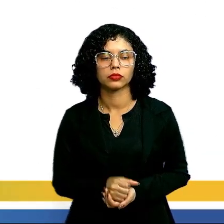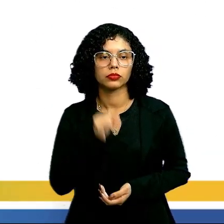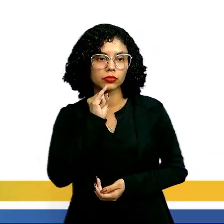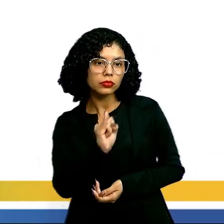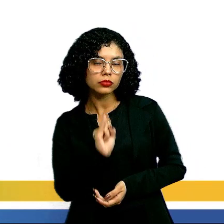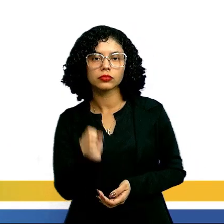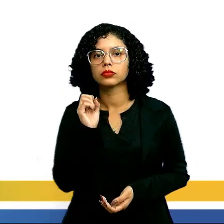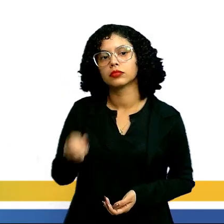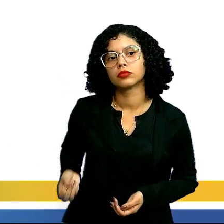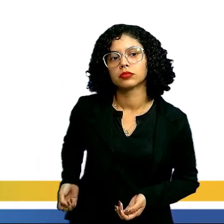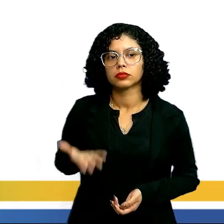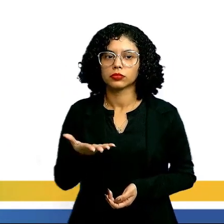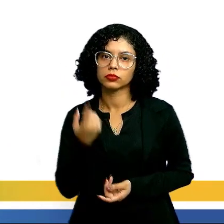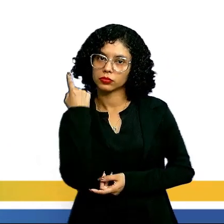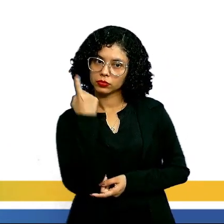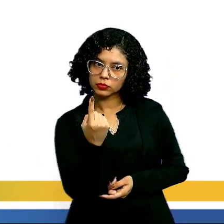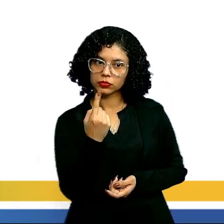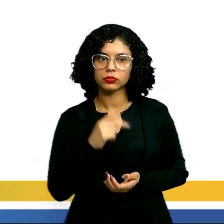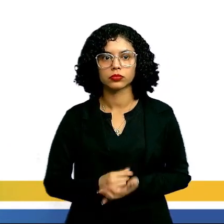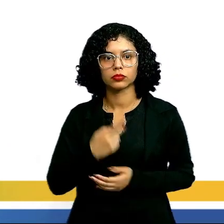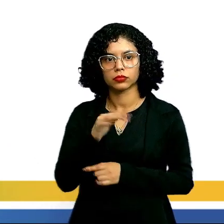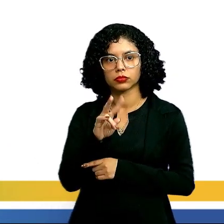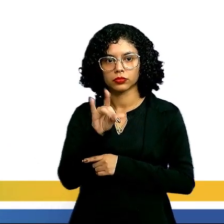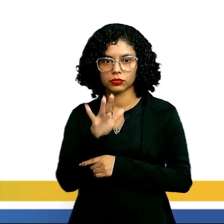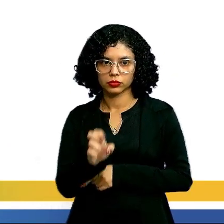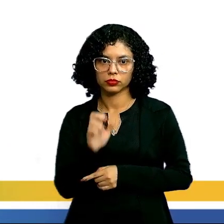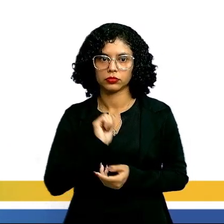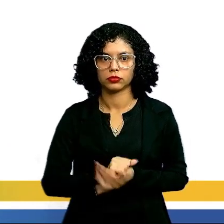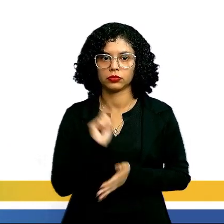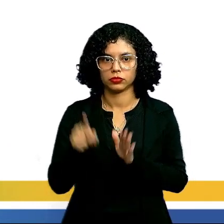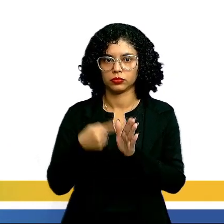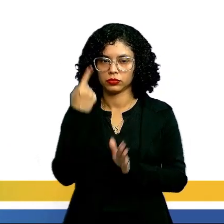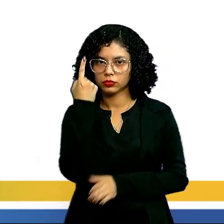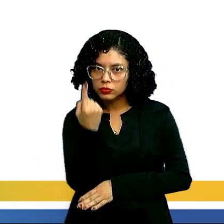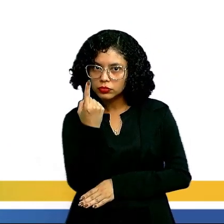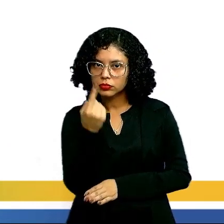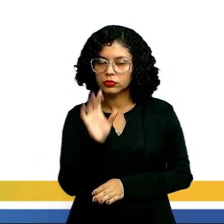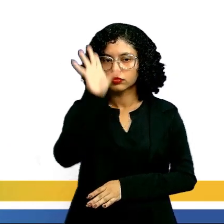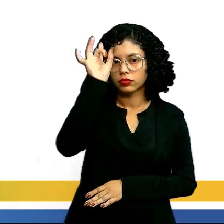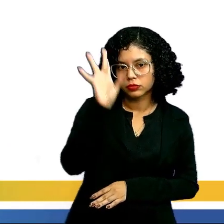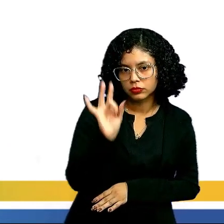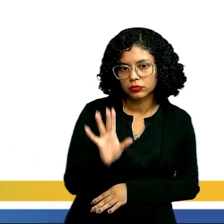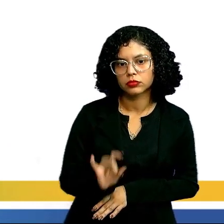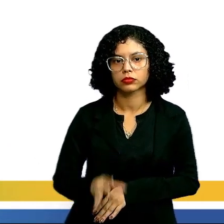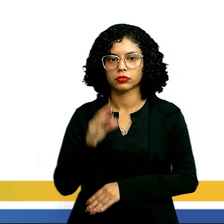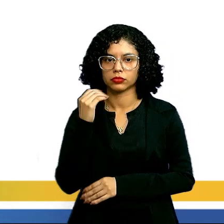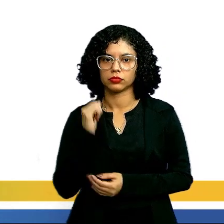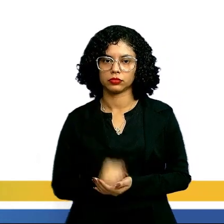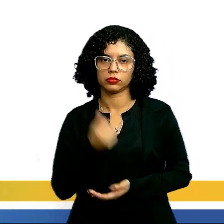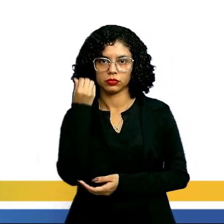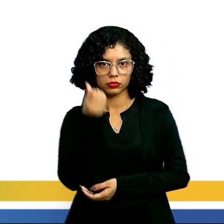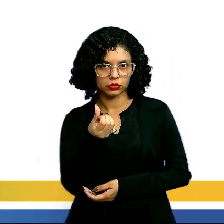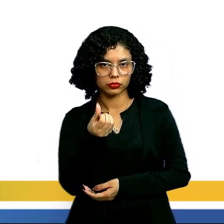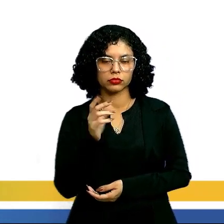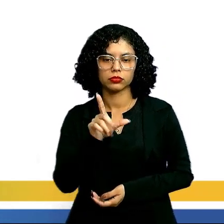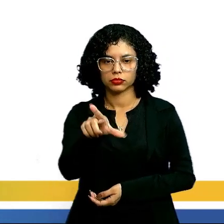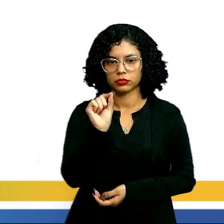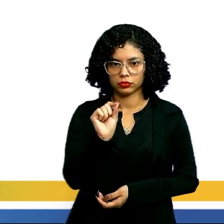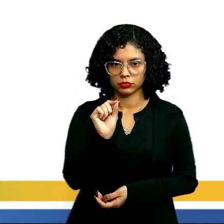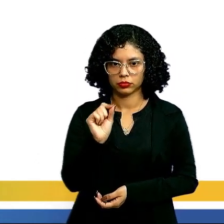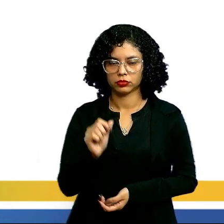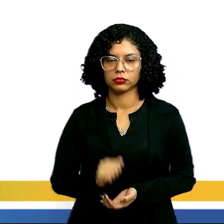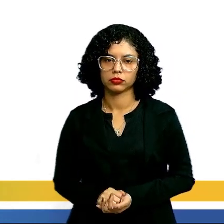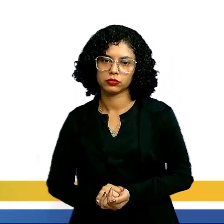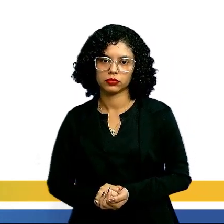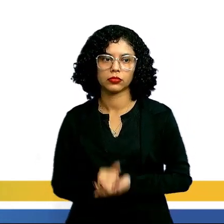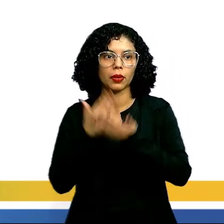Se jogarmos apenas um dado, a probabilidade é de uma vez a cada 6